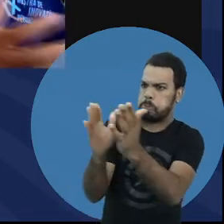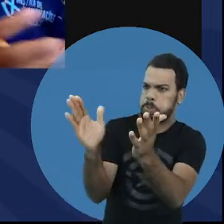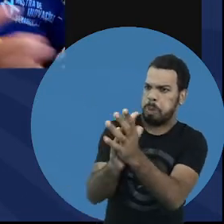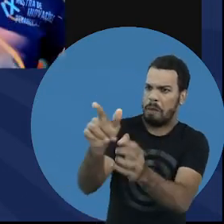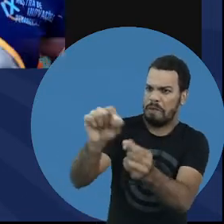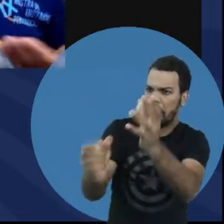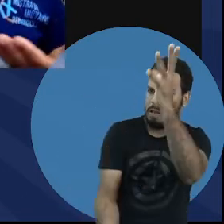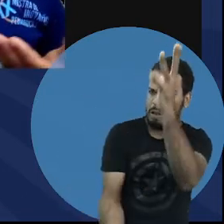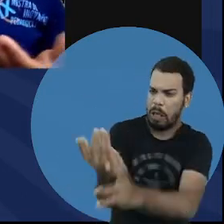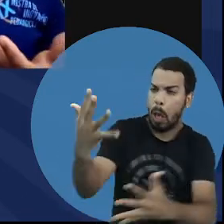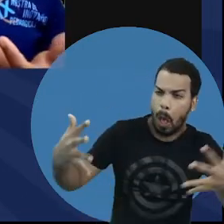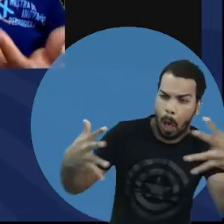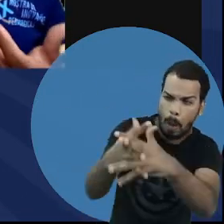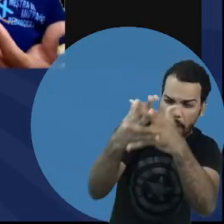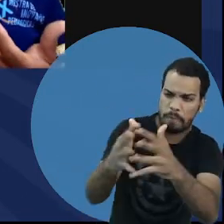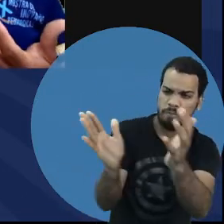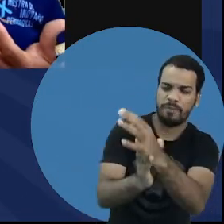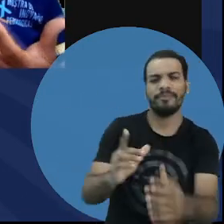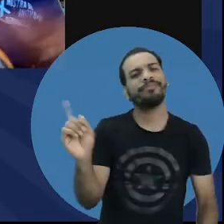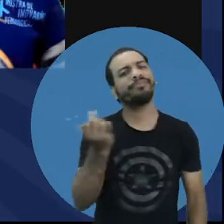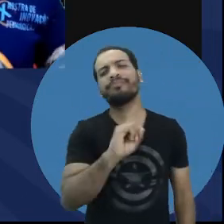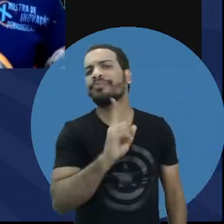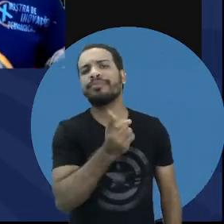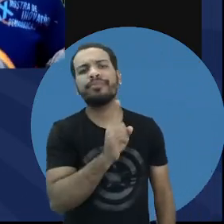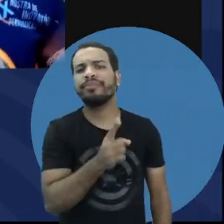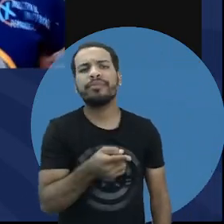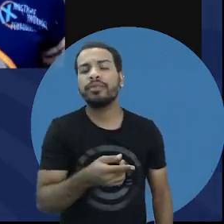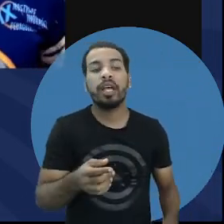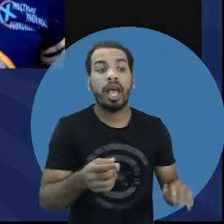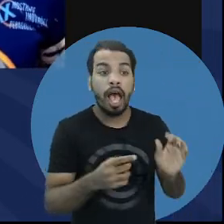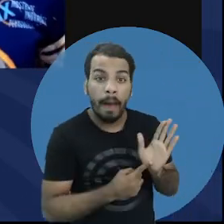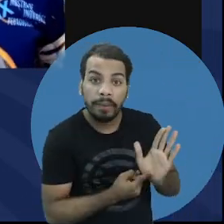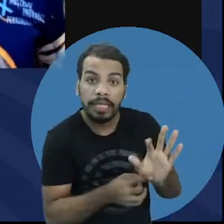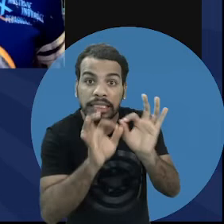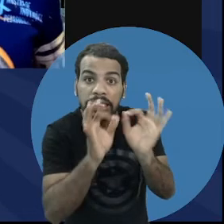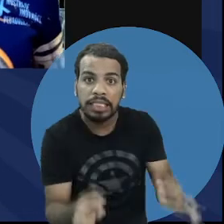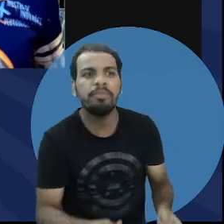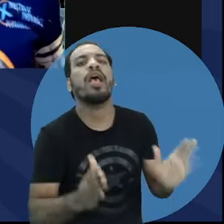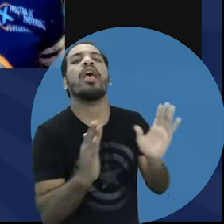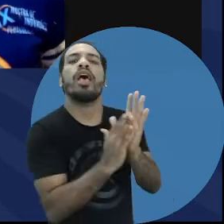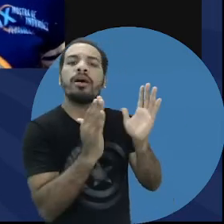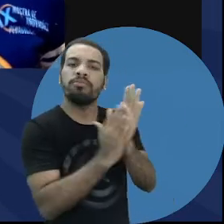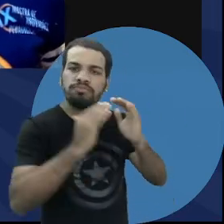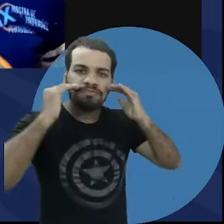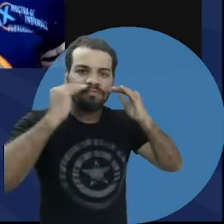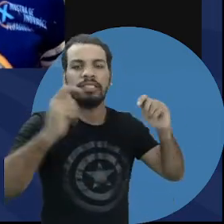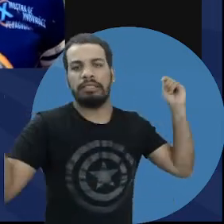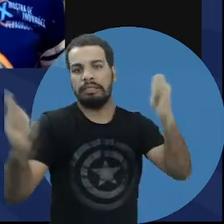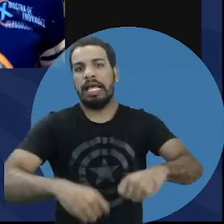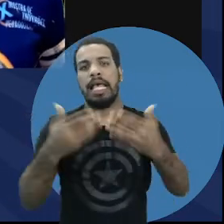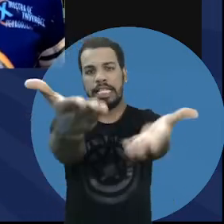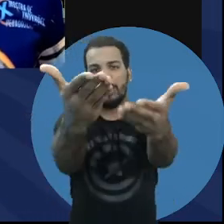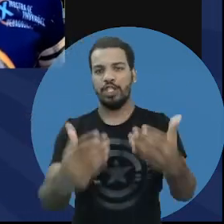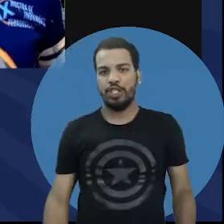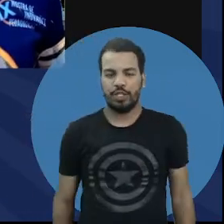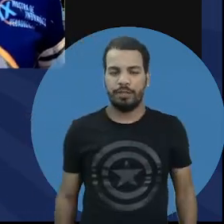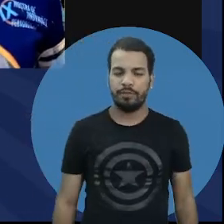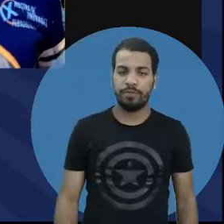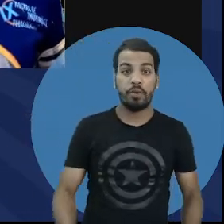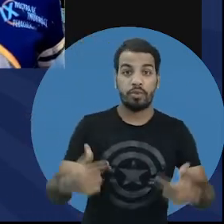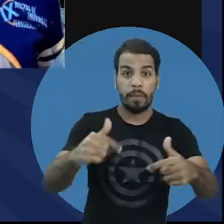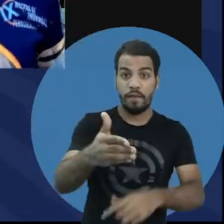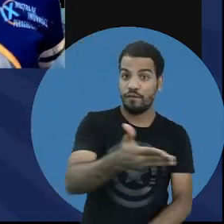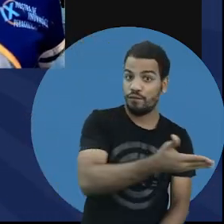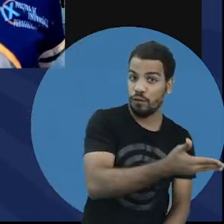difícil, né? Mas vocês apresentam de uma maneira muito simples, e essa é a ideia. Nosso desejo, portanto, é que o trabalho de